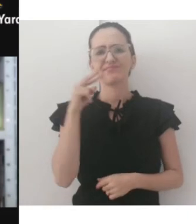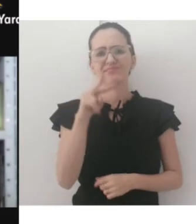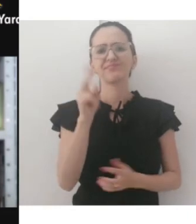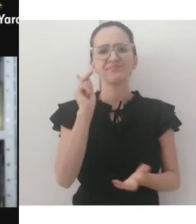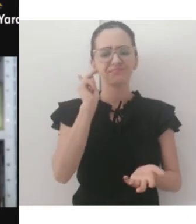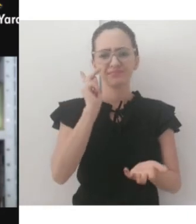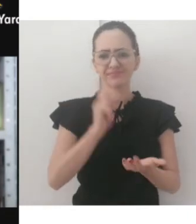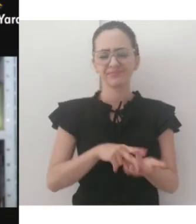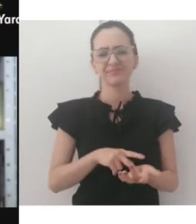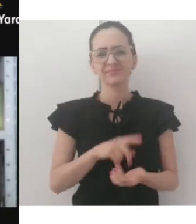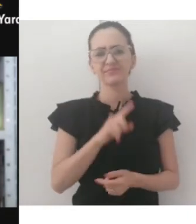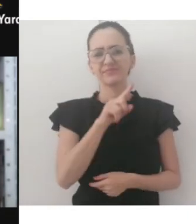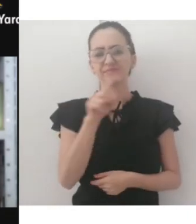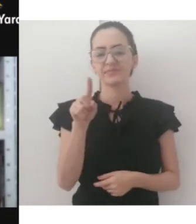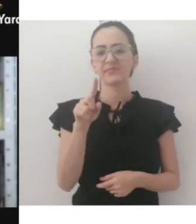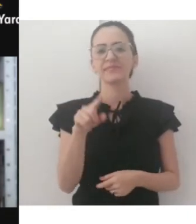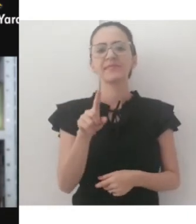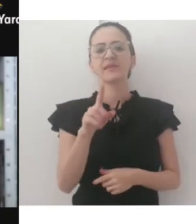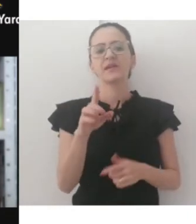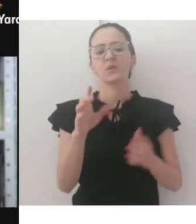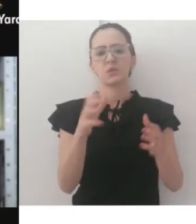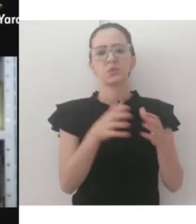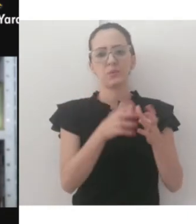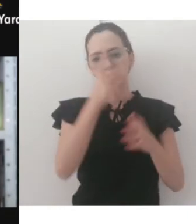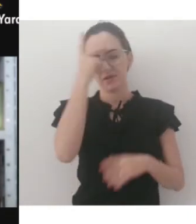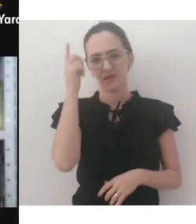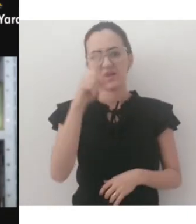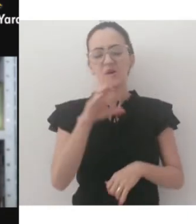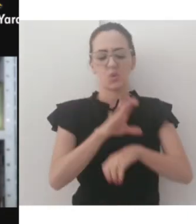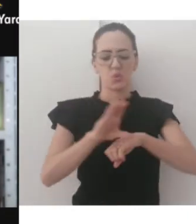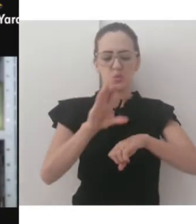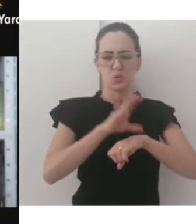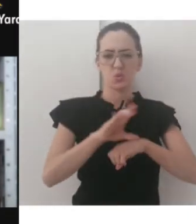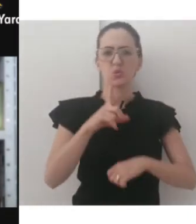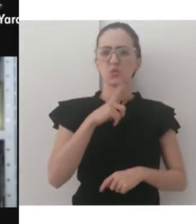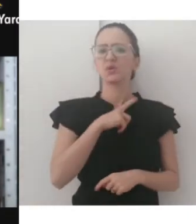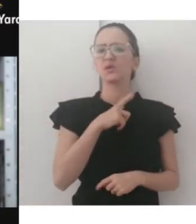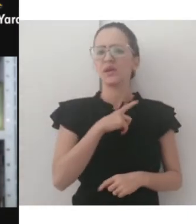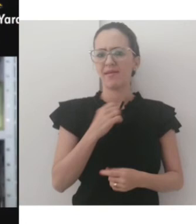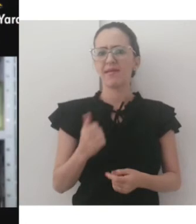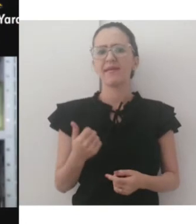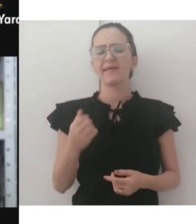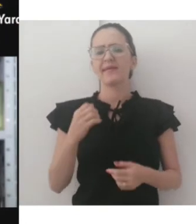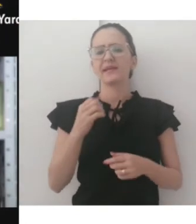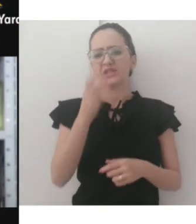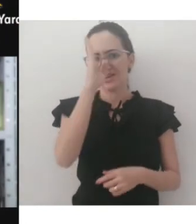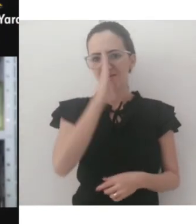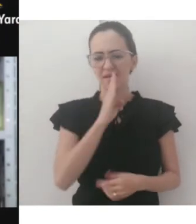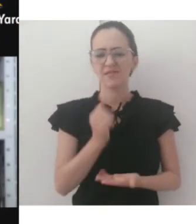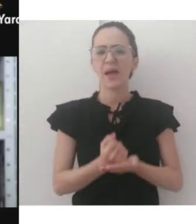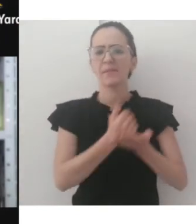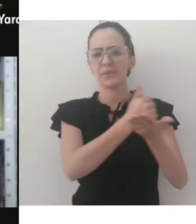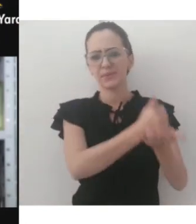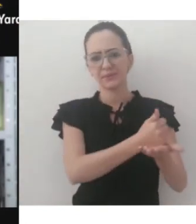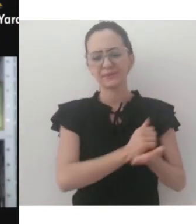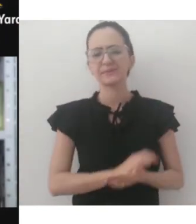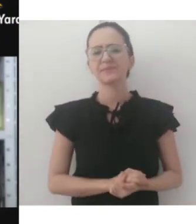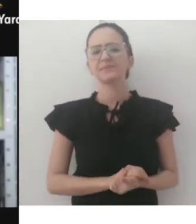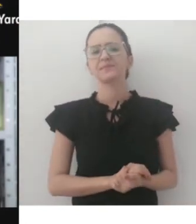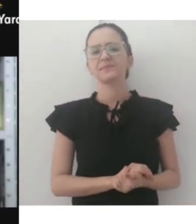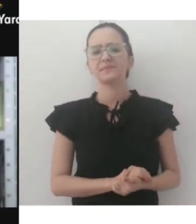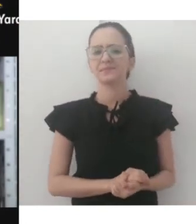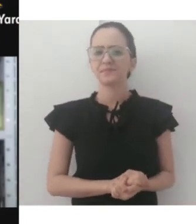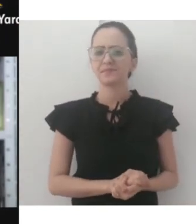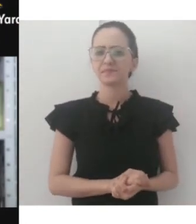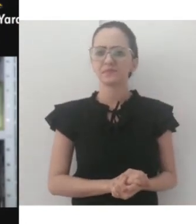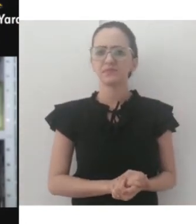real. Eu observo em alguns grupos que, inclusive, tem o cursinho gratuito, existe o empenho, o apoio das pessoas